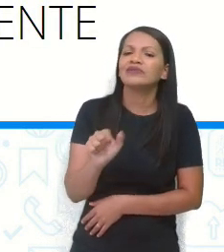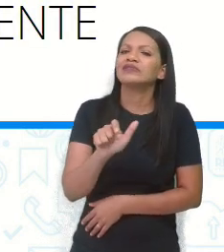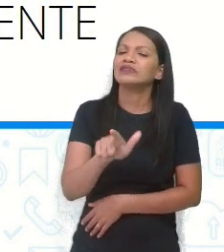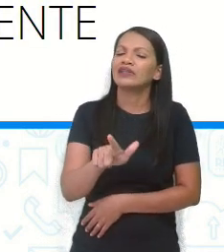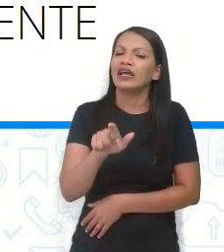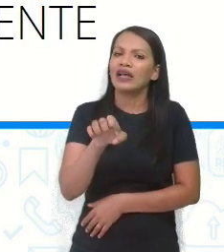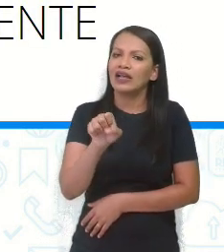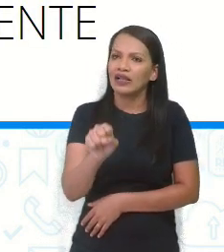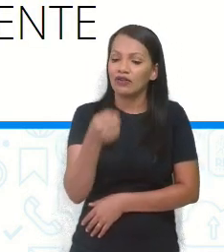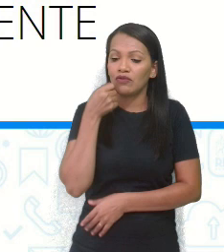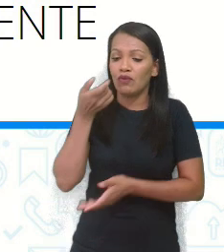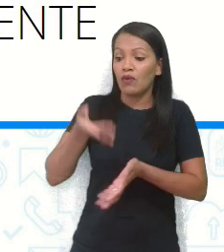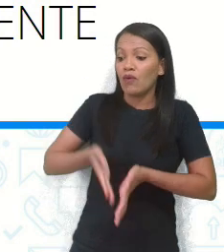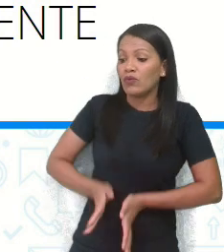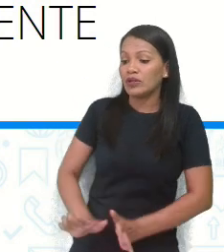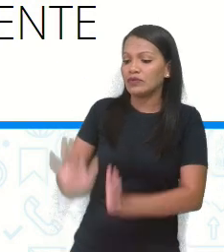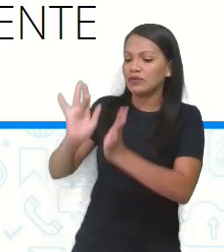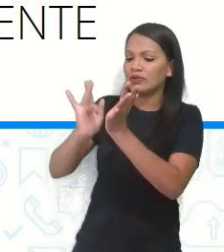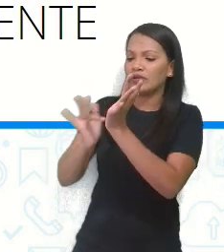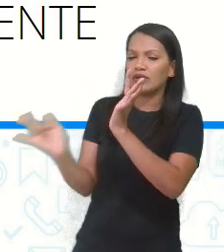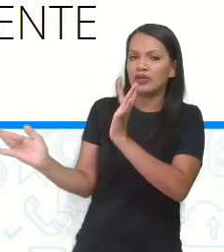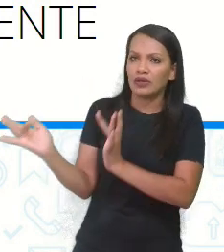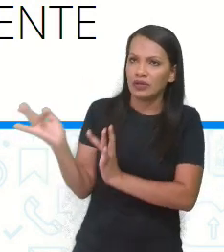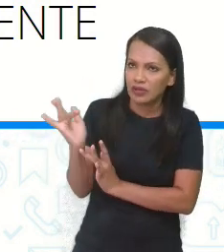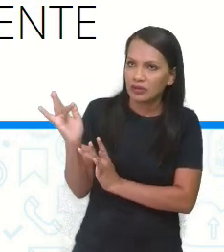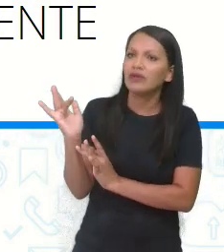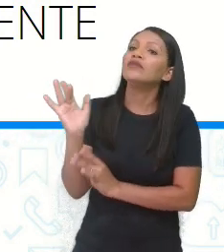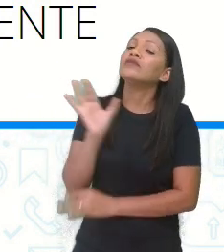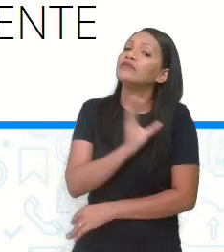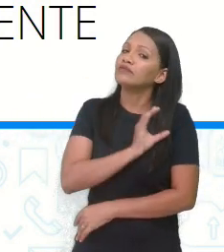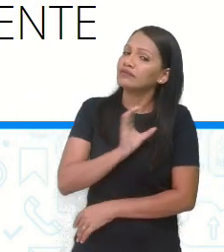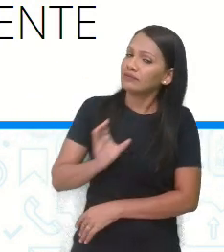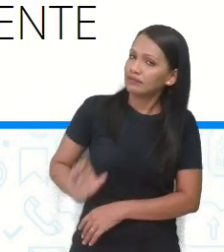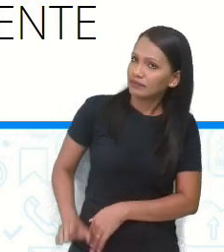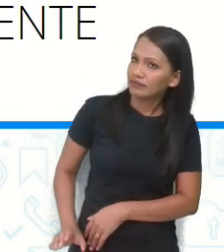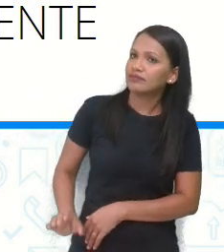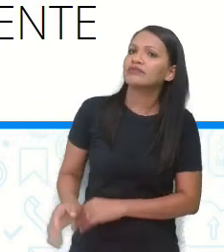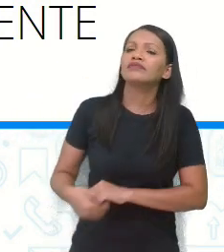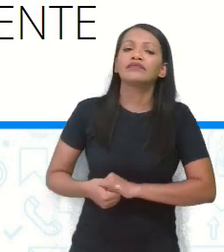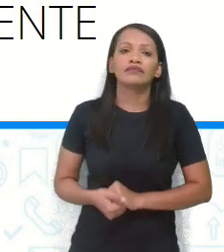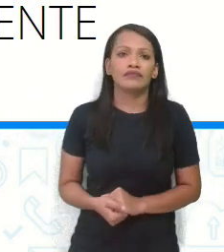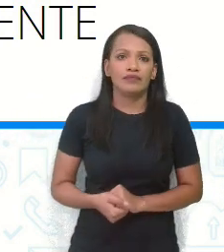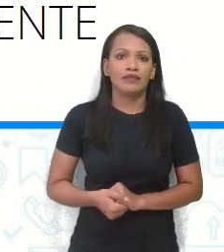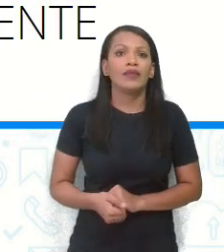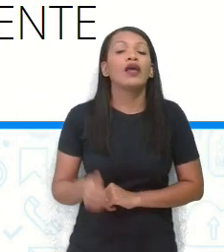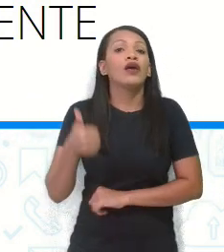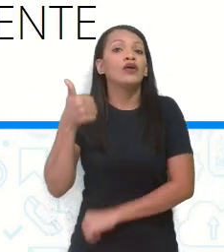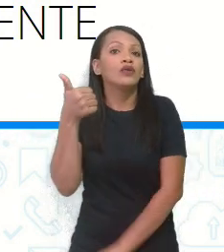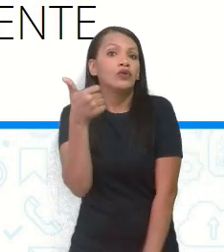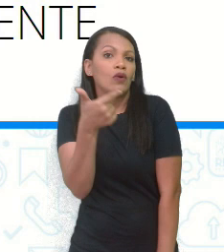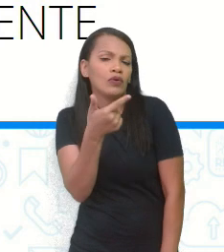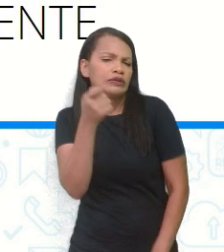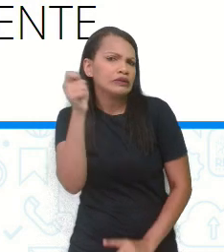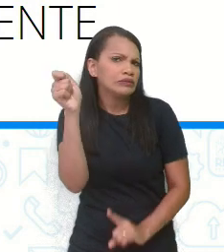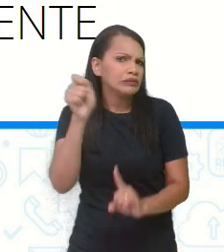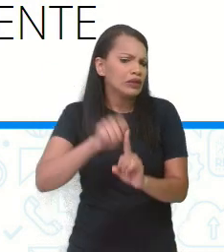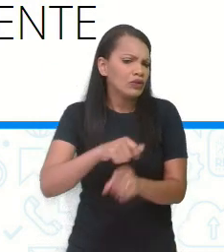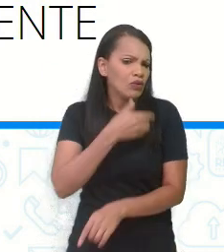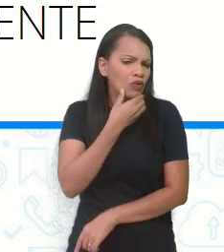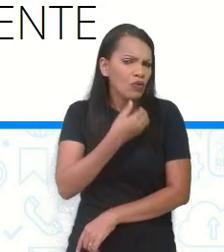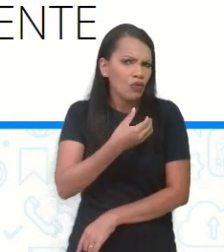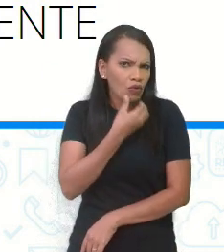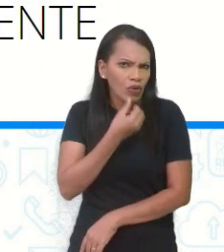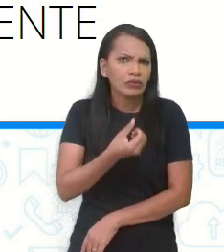Nascimento de Jesus, autor Euriano Salles. Dos 12 meses do ano, o de dezembro é o